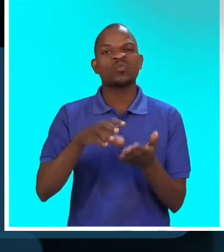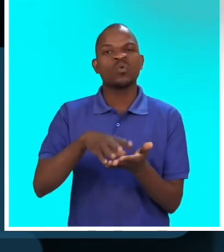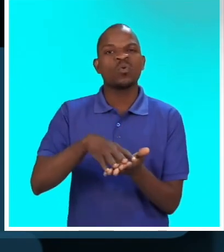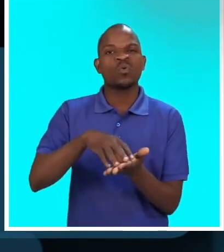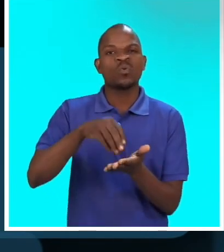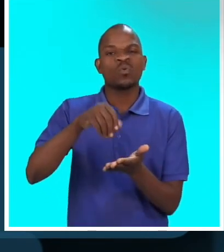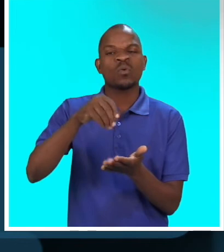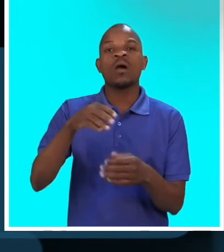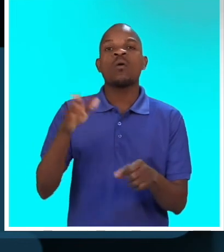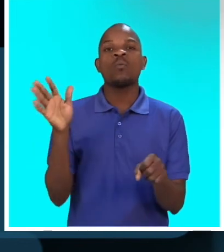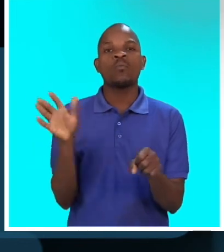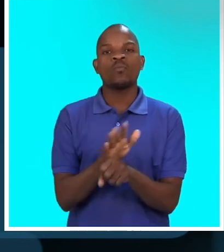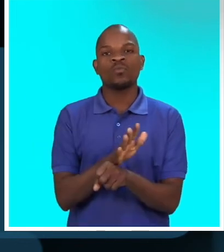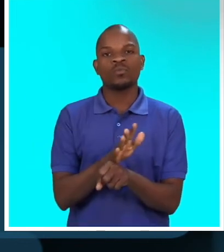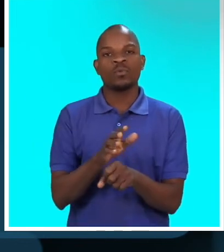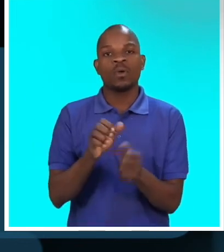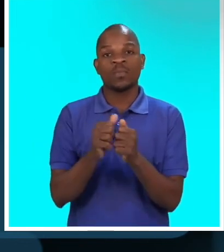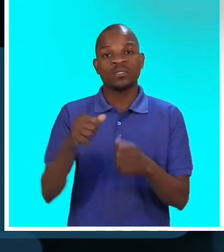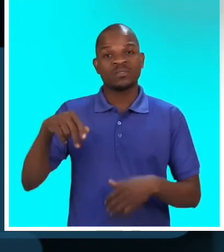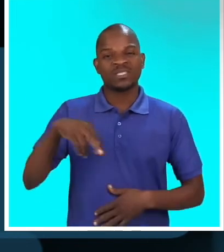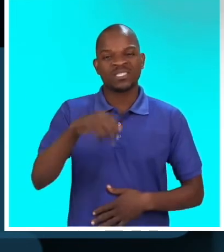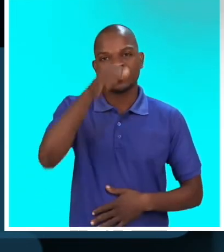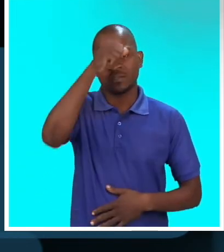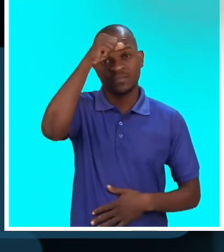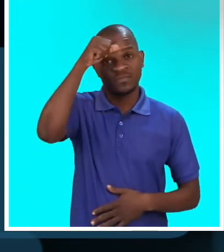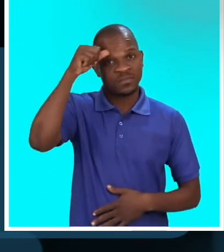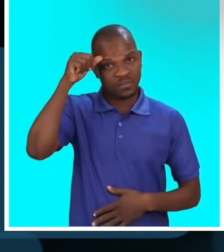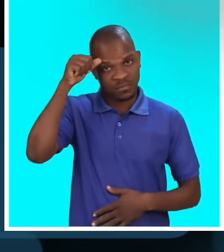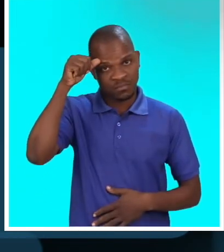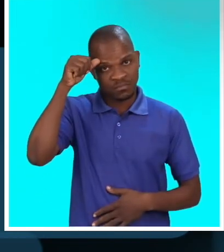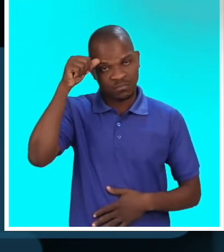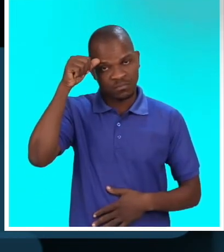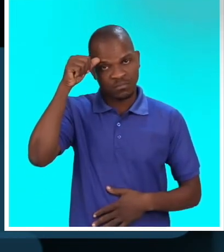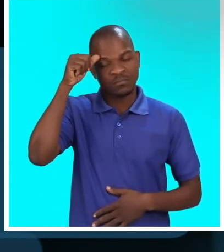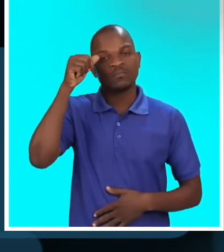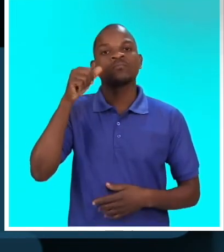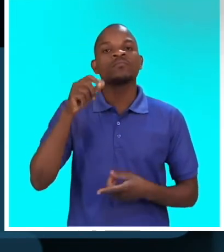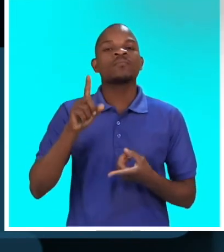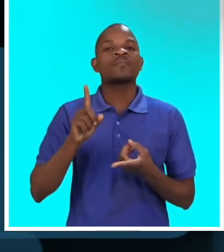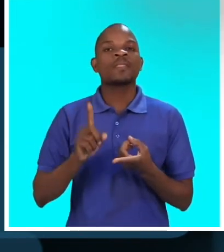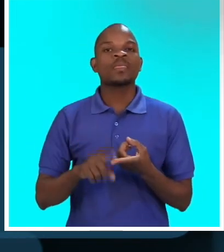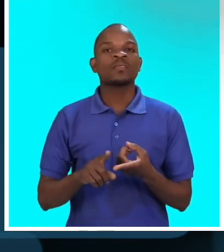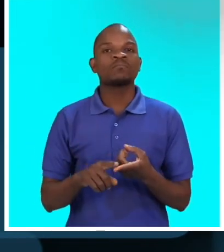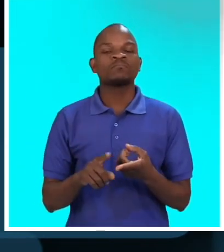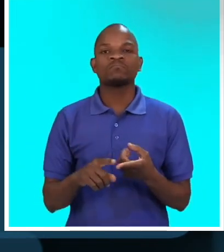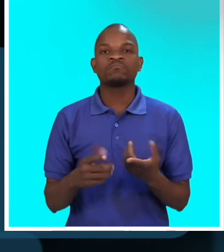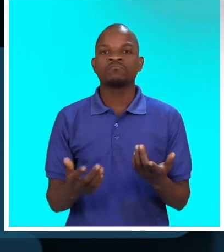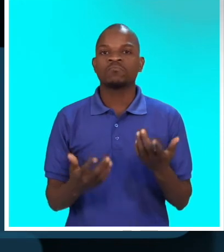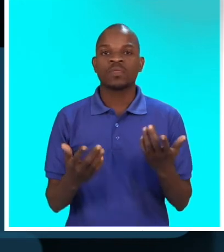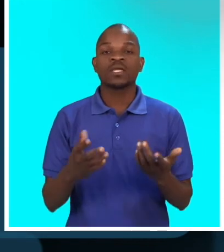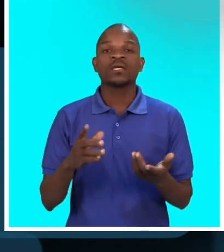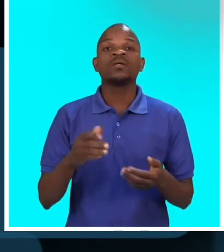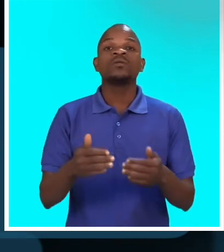locomoção é difícil. Há muita régua.